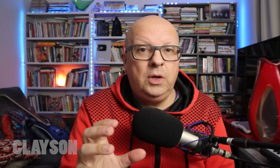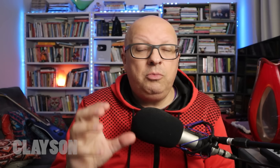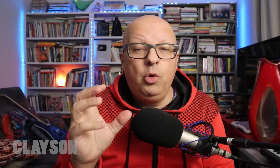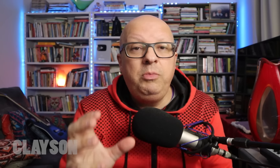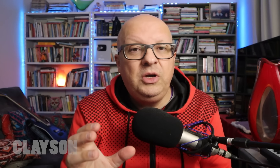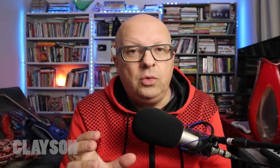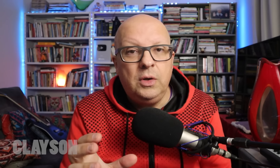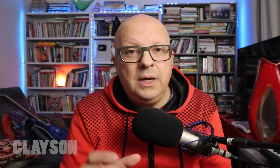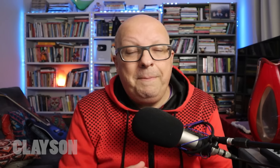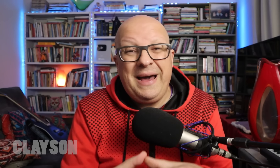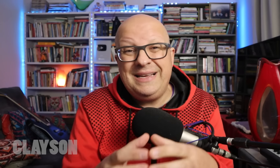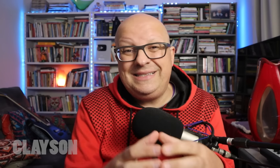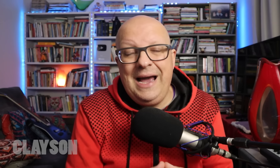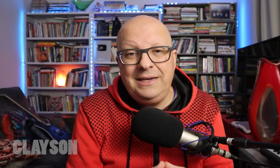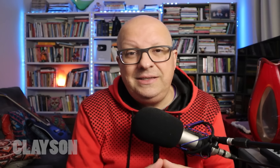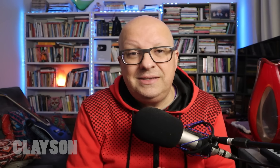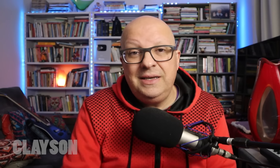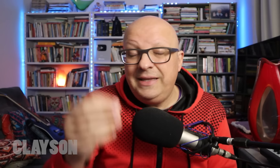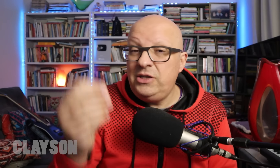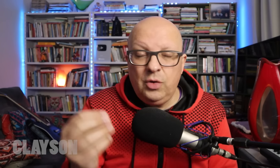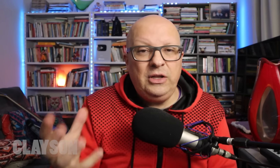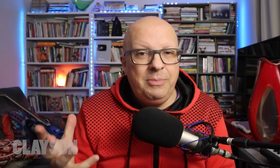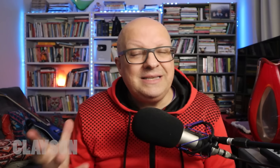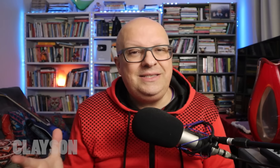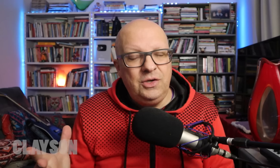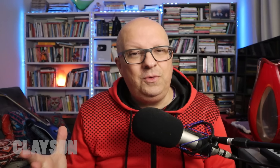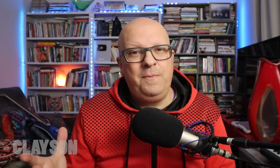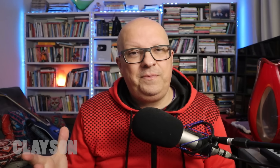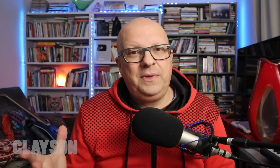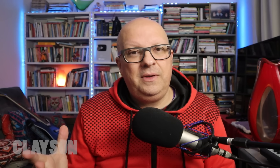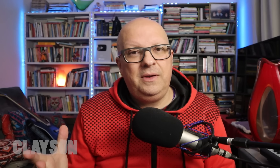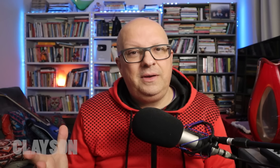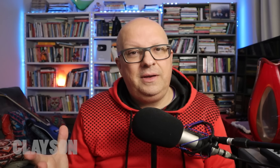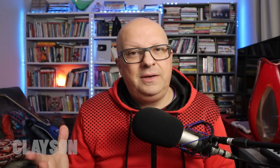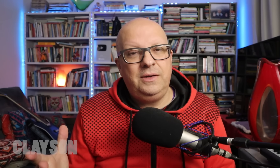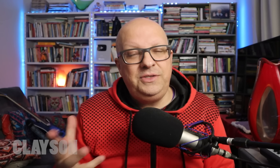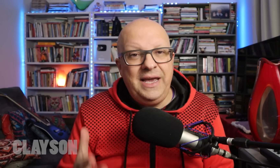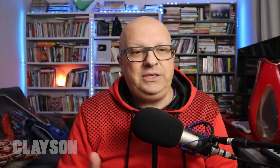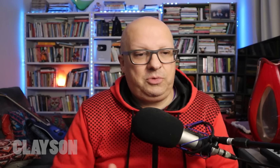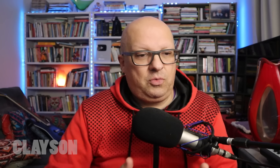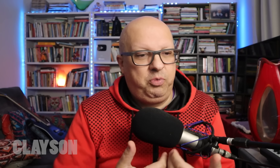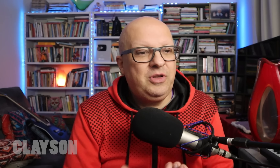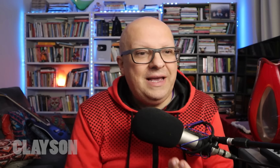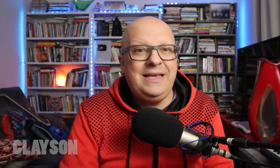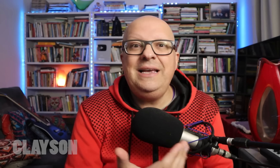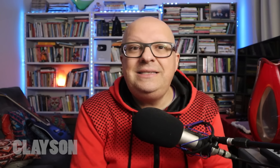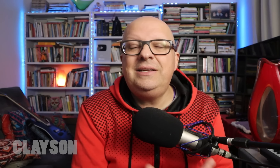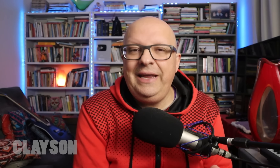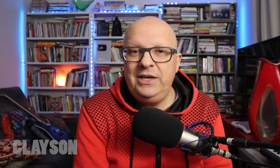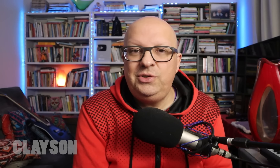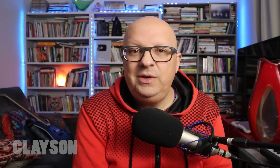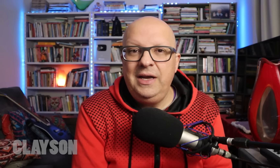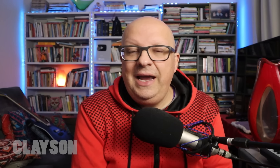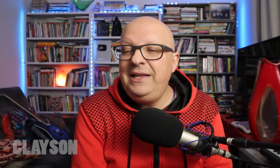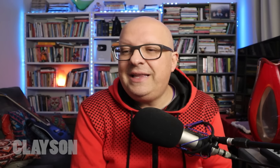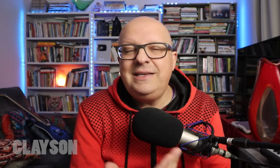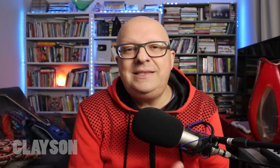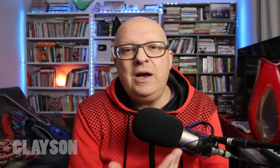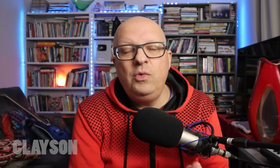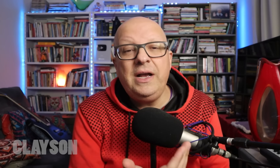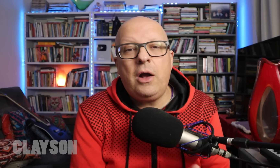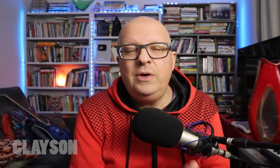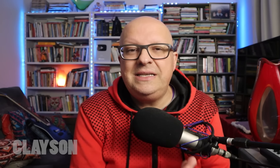investimento público para as artes da história do Brasil. Gente, por que que esse trecho ele